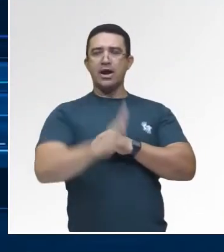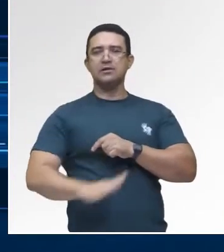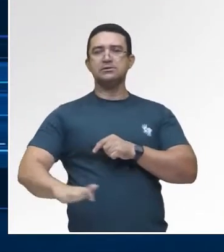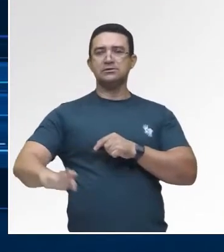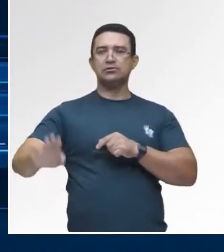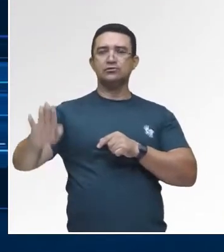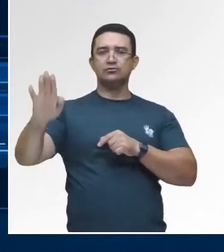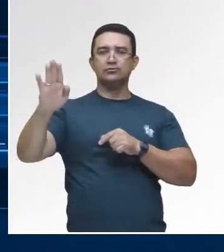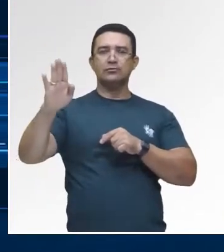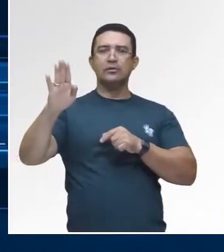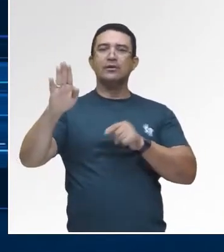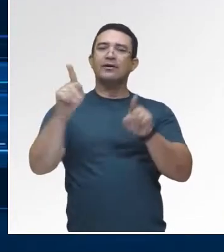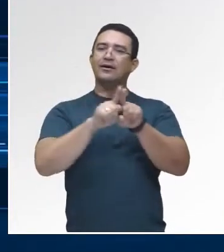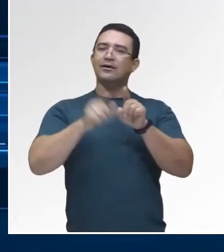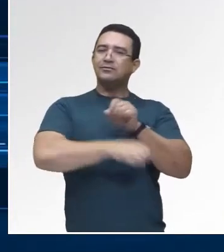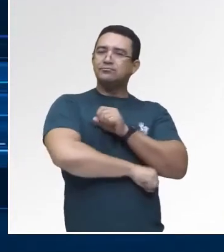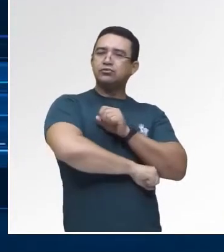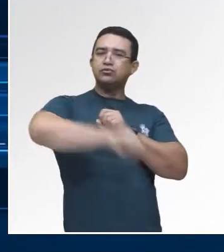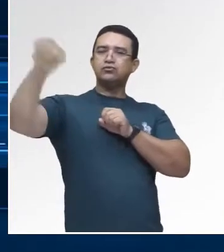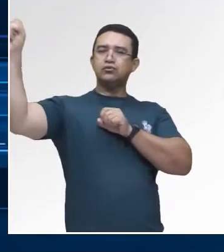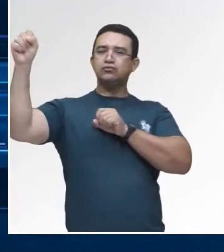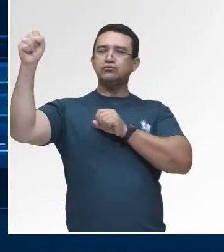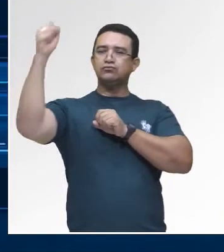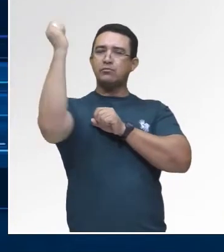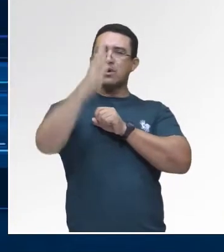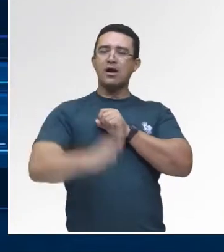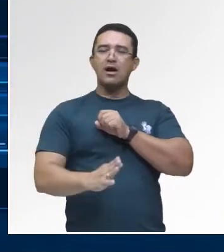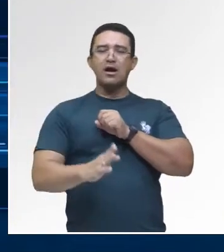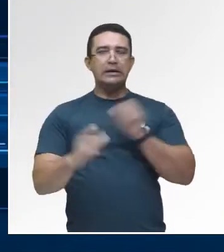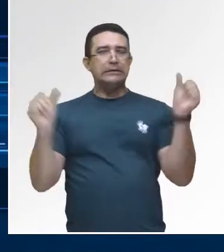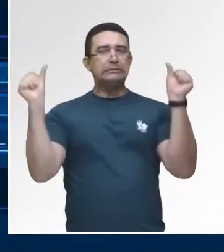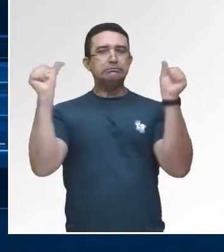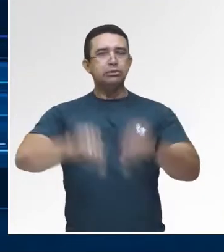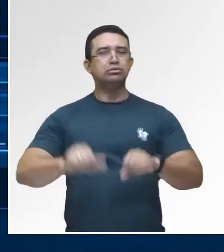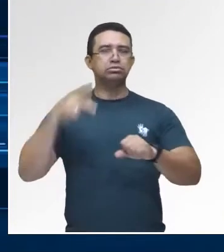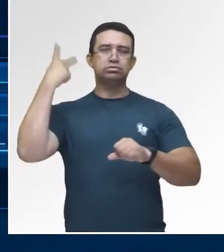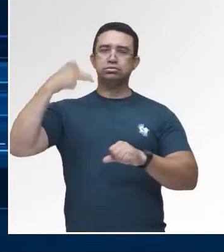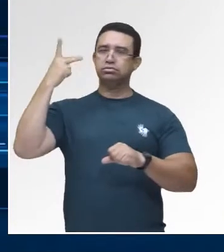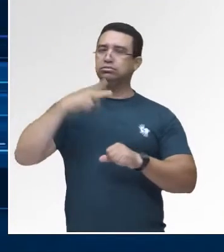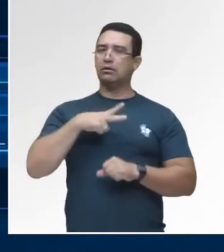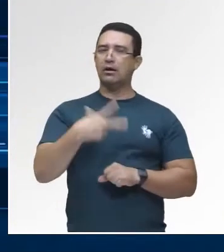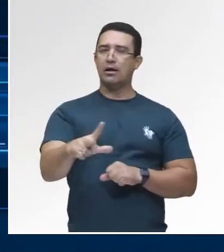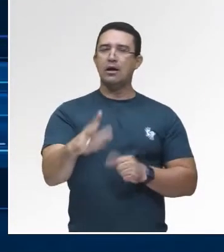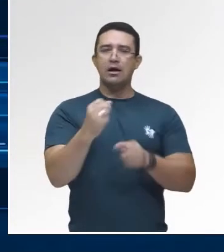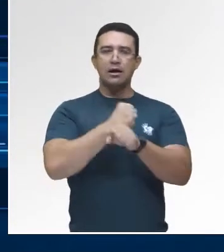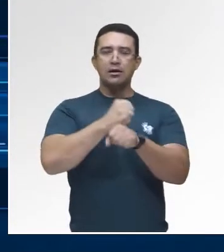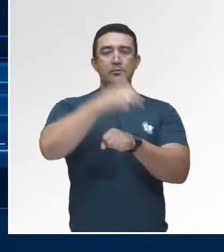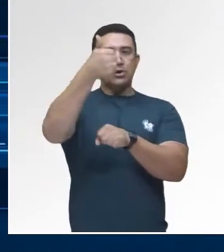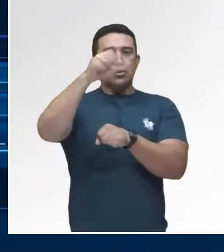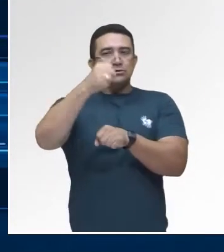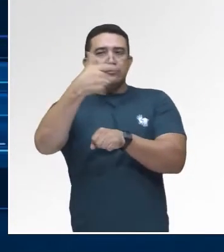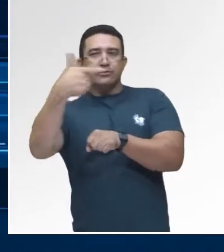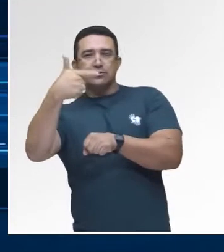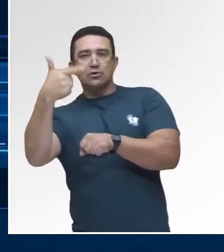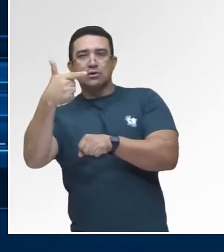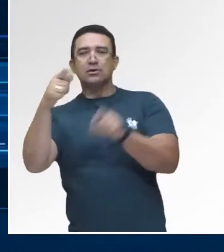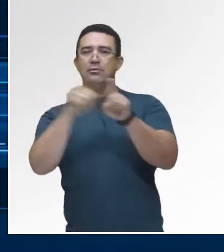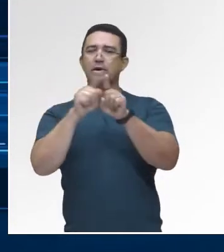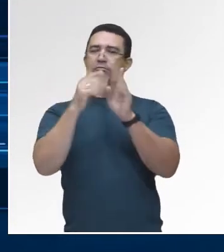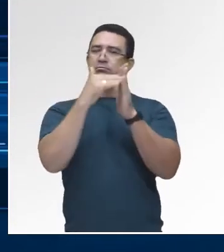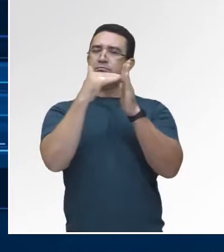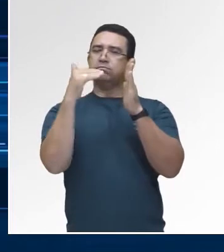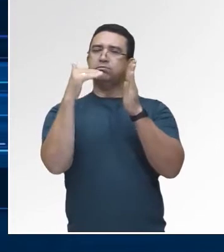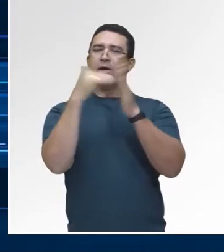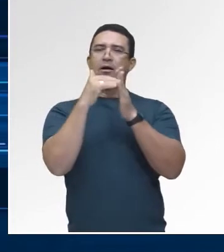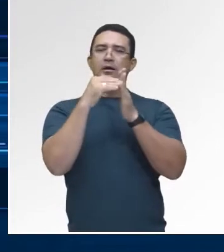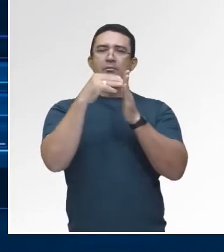vai piorar a situação política de Portugal. Em 1822 a 1833, houve disputa